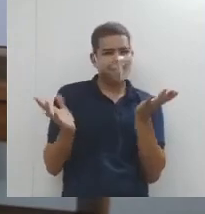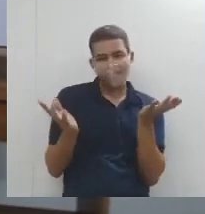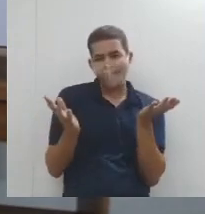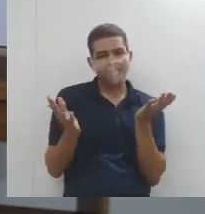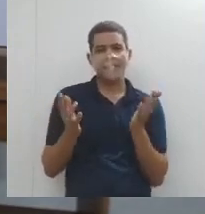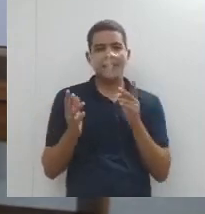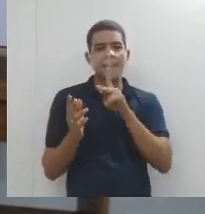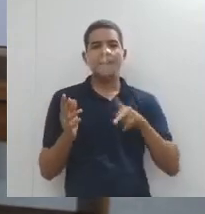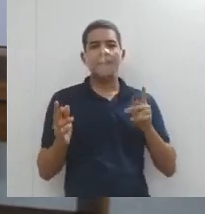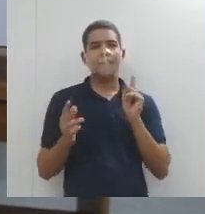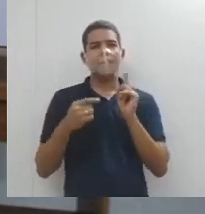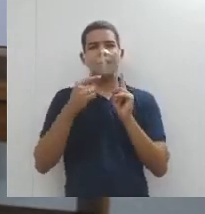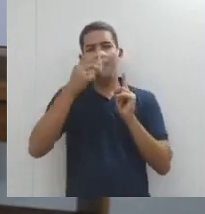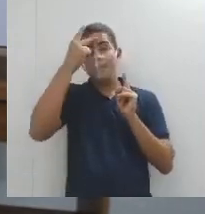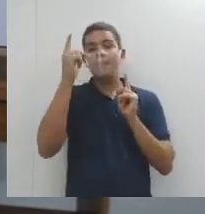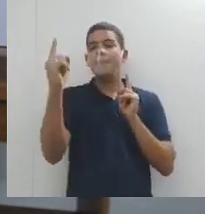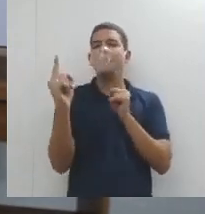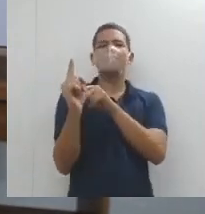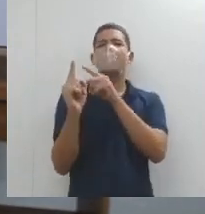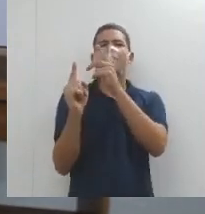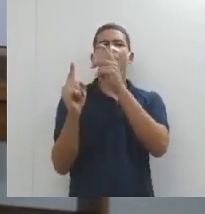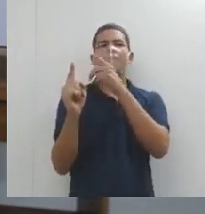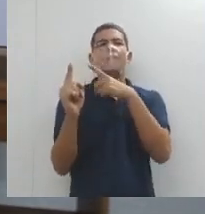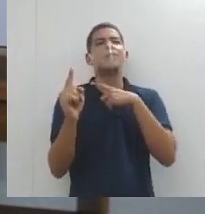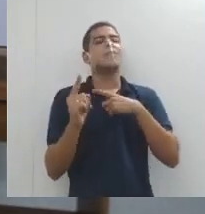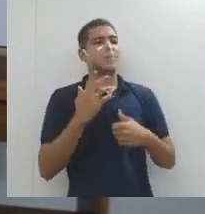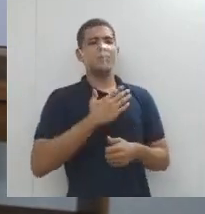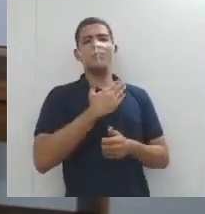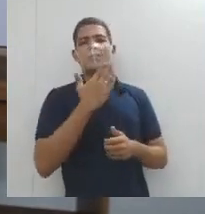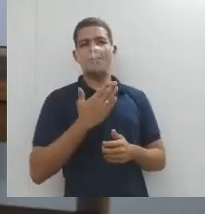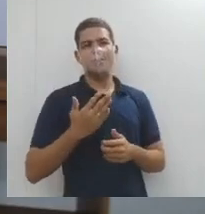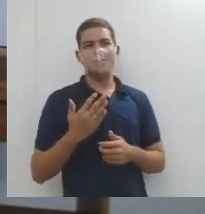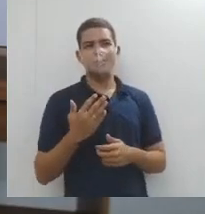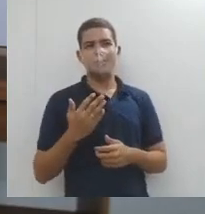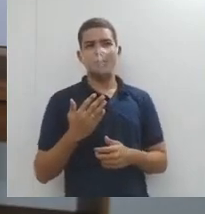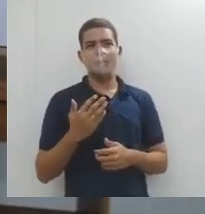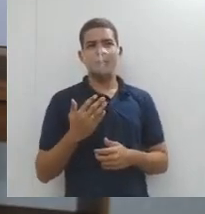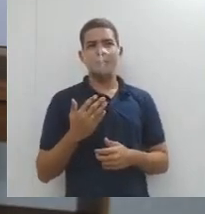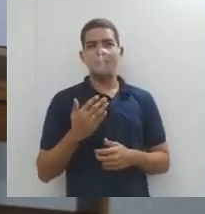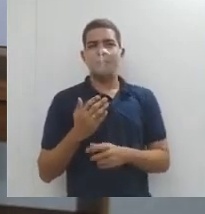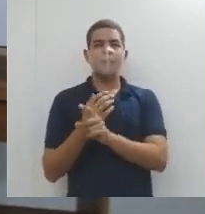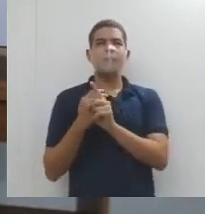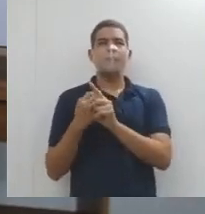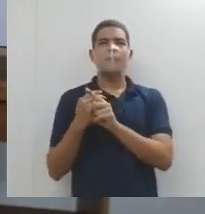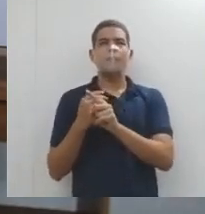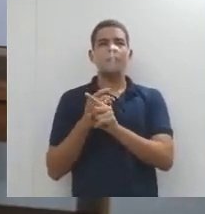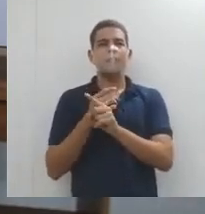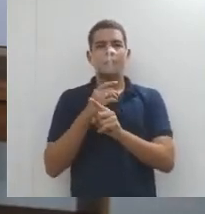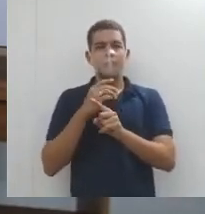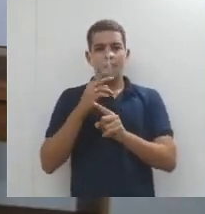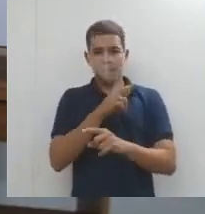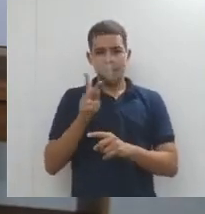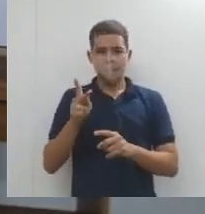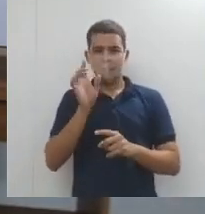assim, as pessoas se assustam realmente, tá? Mas isso não precisa necessariamente ser professor de língua